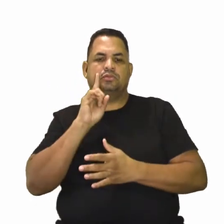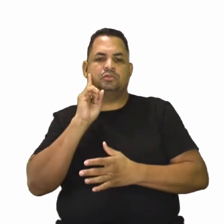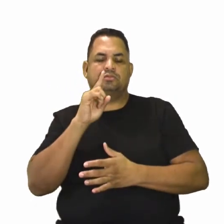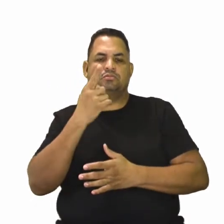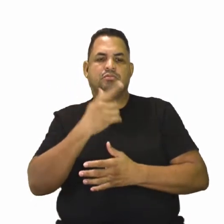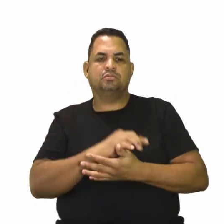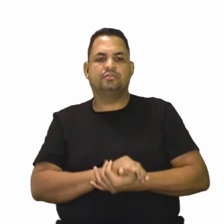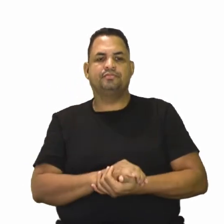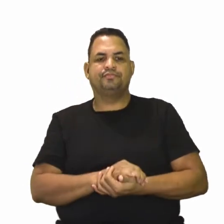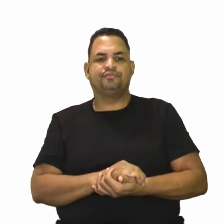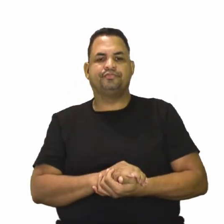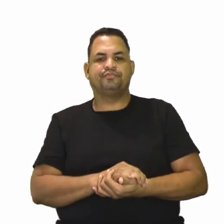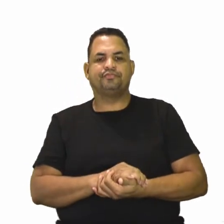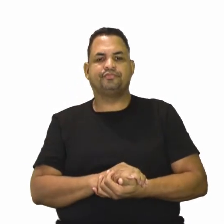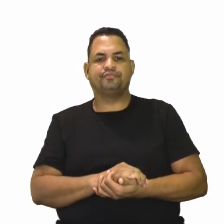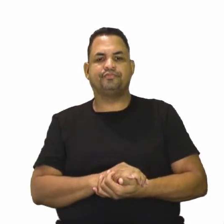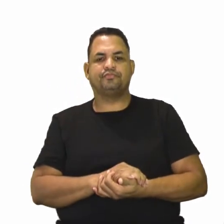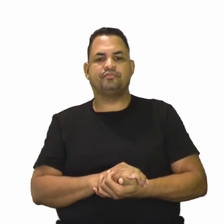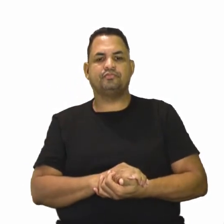Unidos.